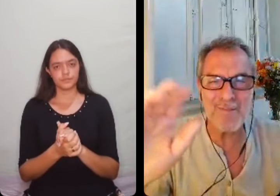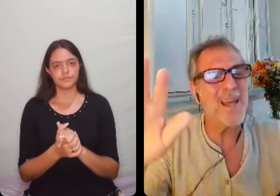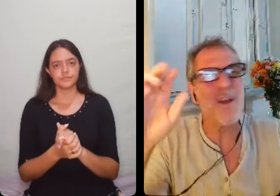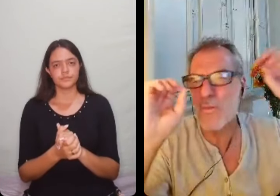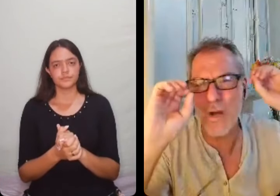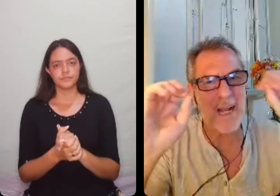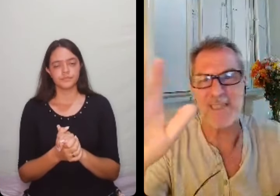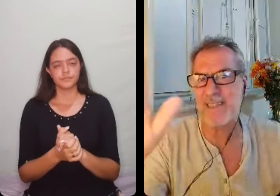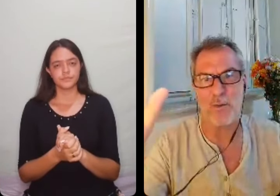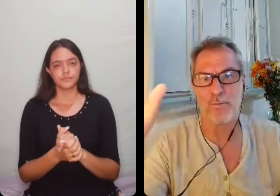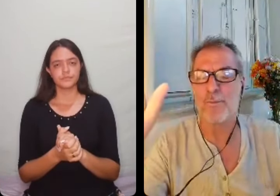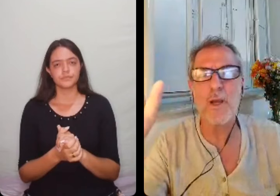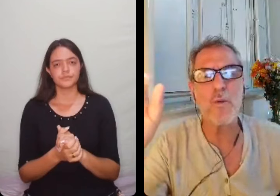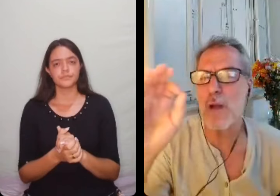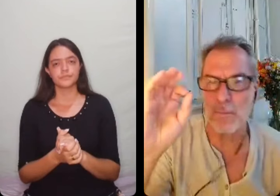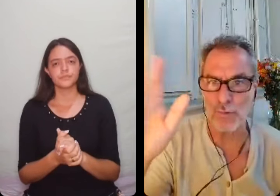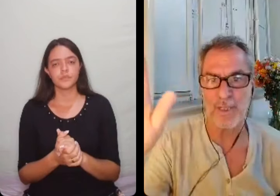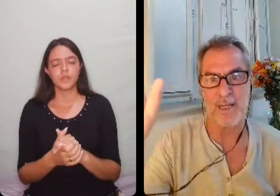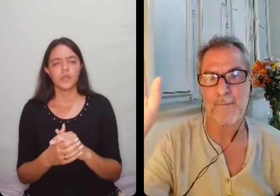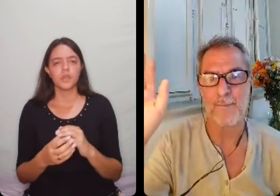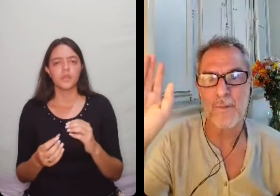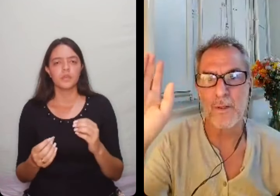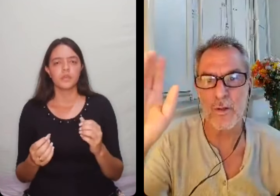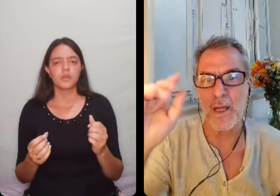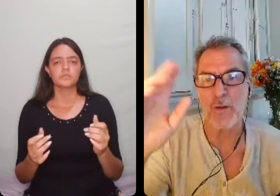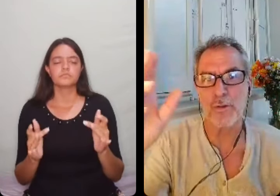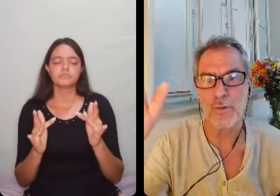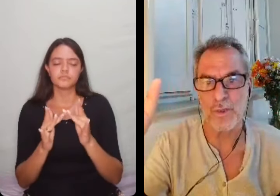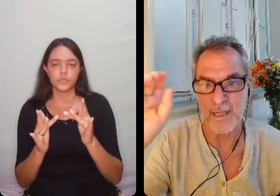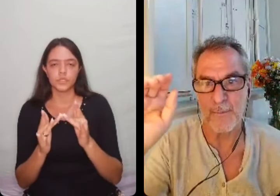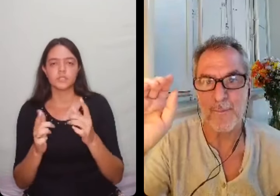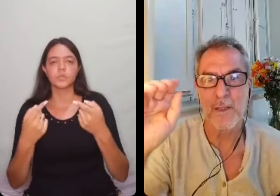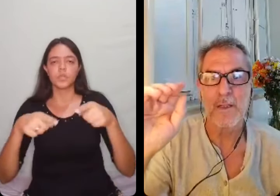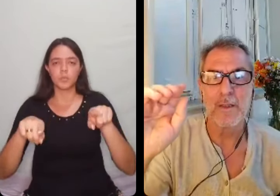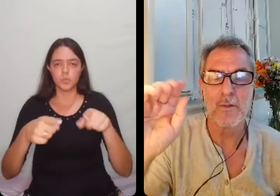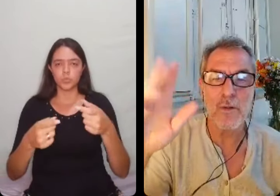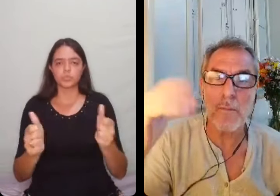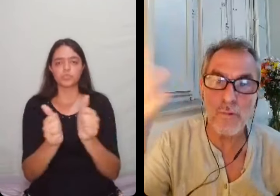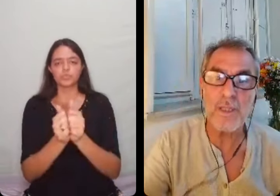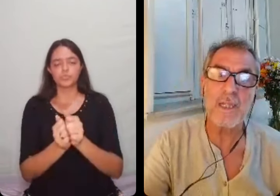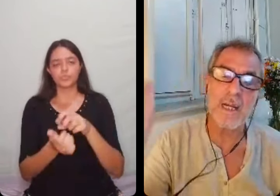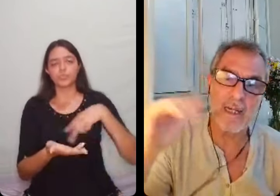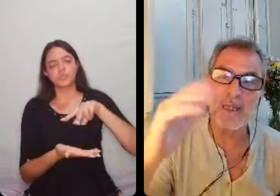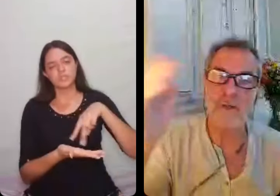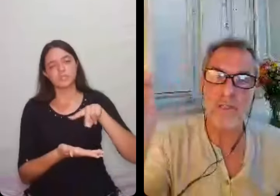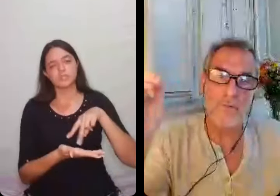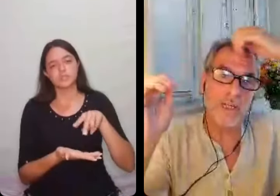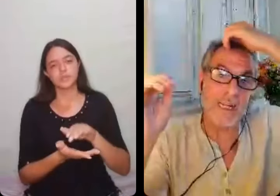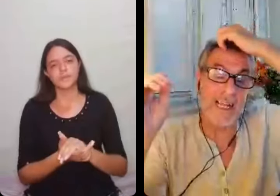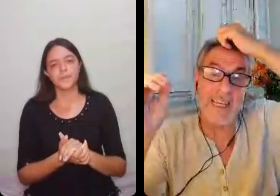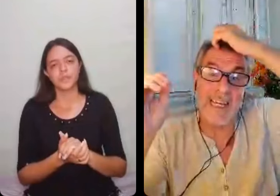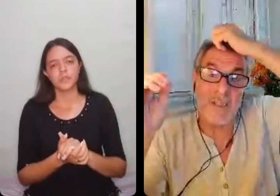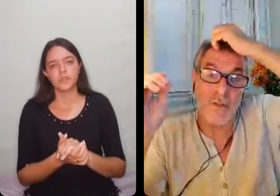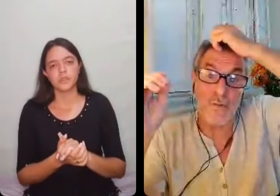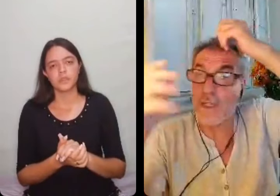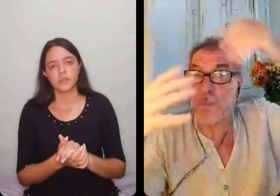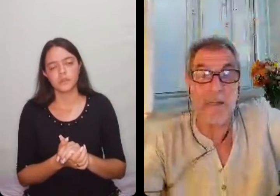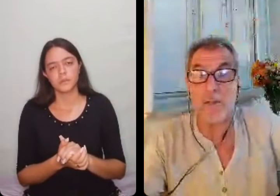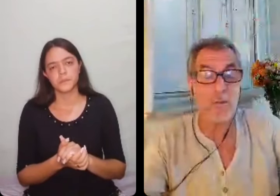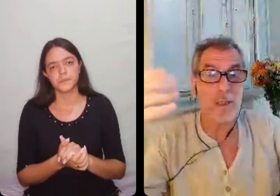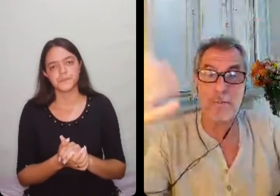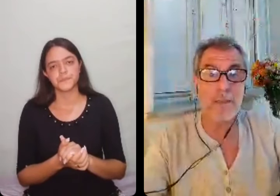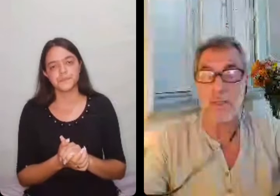Homem, é como uma canção. É como uma música o que ele construiu aí. Uma música ao interno dessa musicalidade. E isso